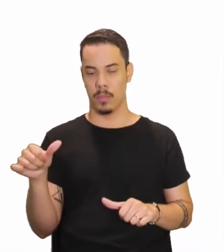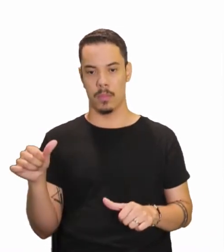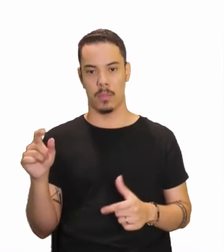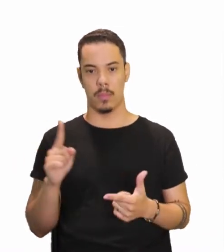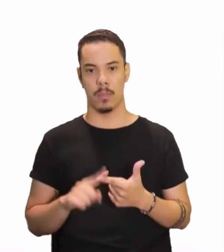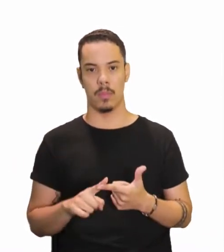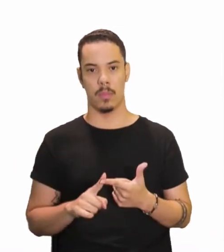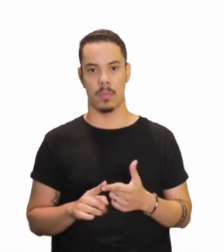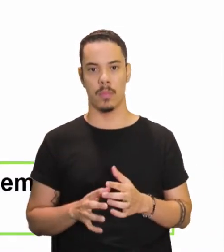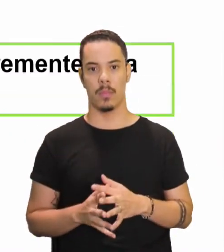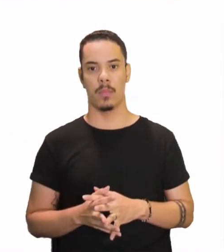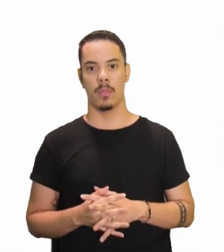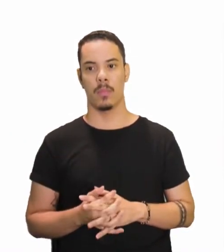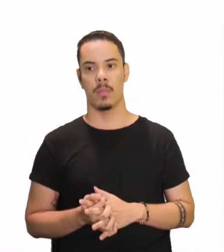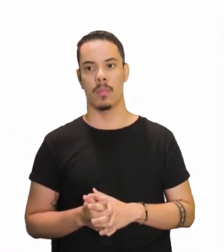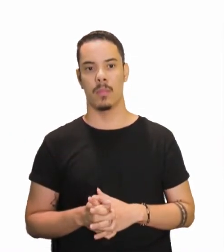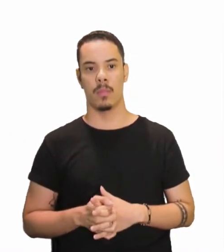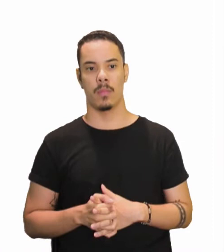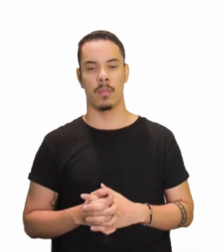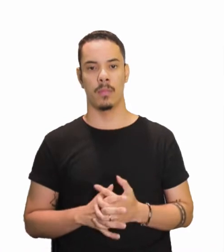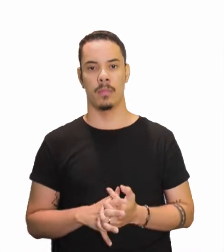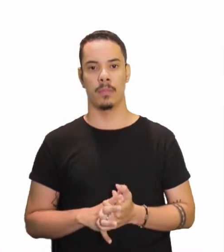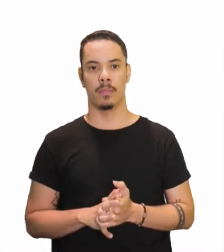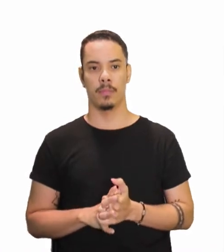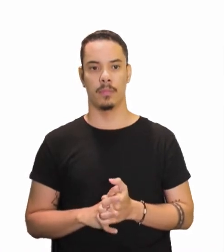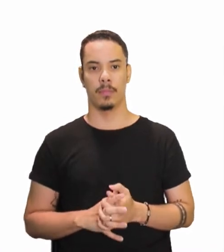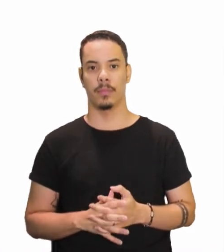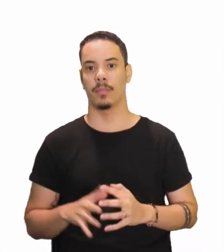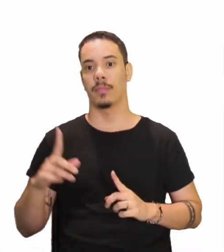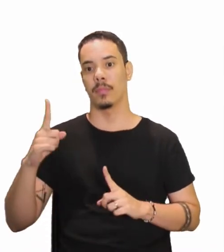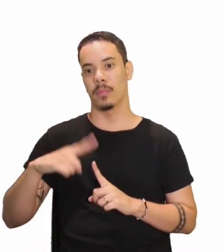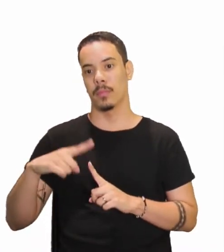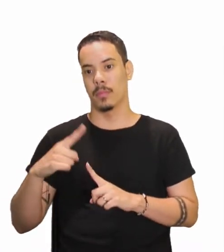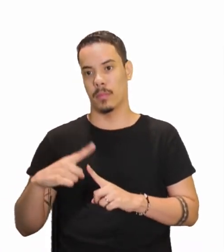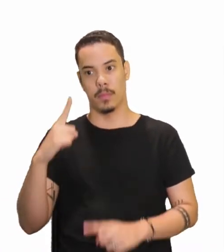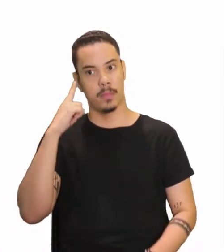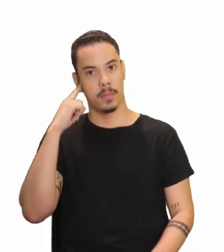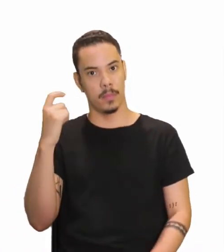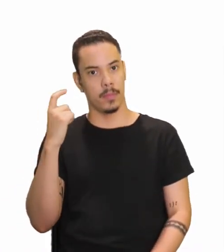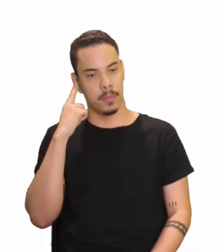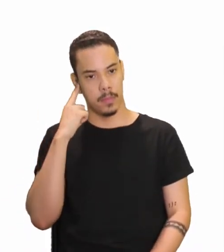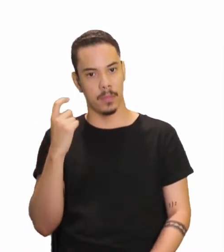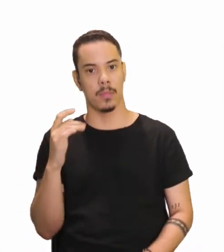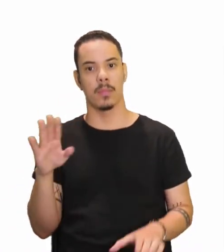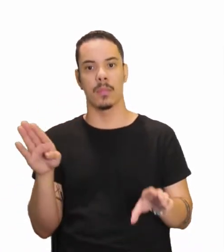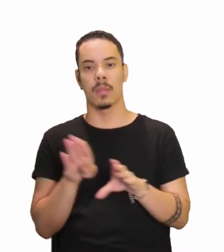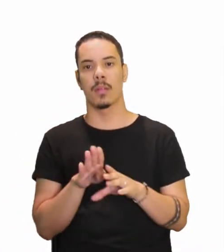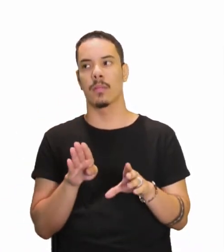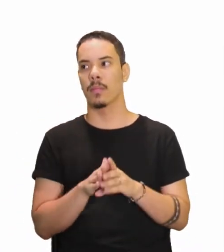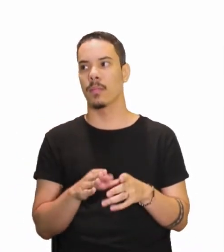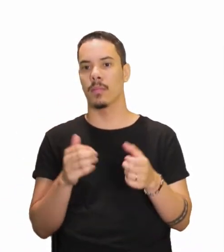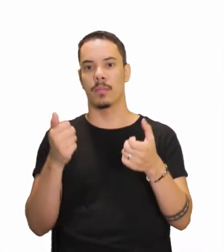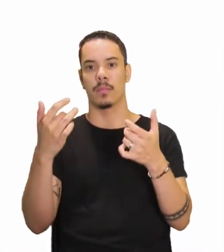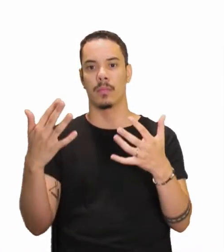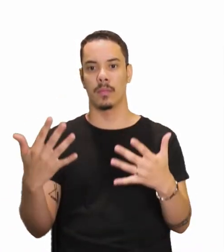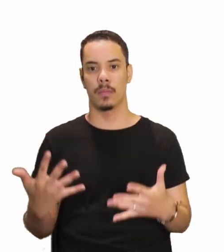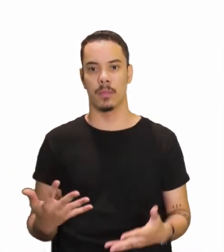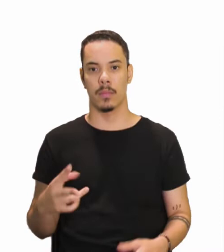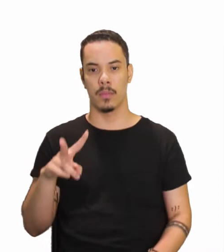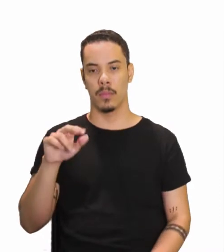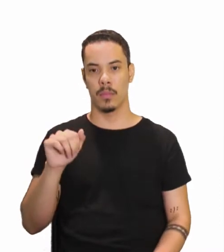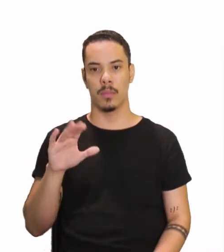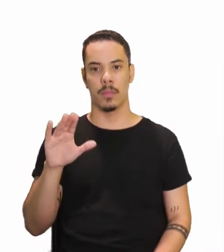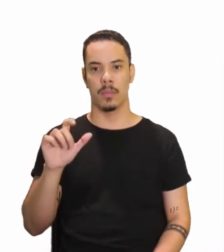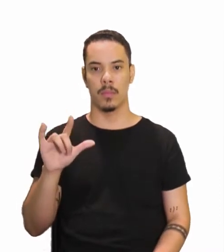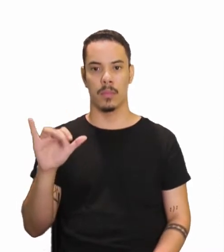Agora vamos para os tipos, né, de sons E aí nós vamos classificá-los como vocábulos, certo?